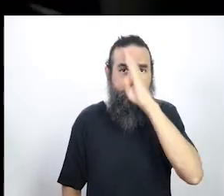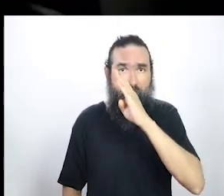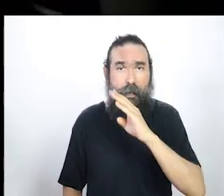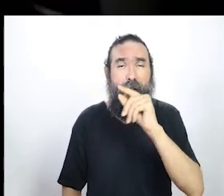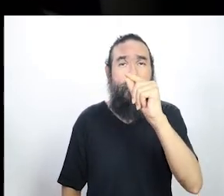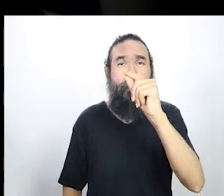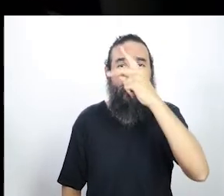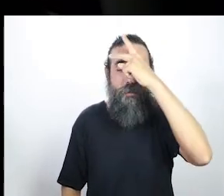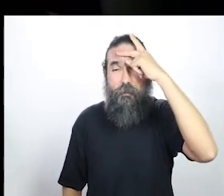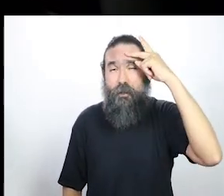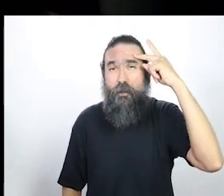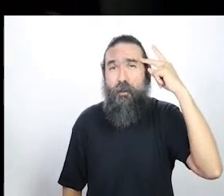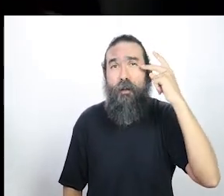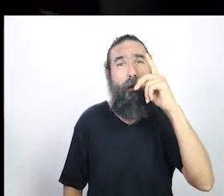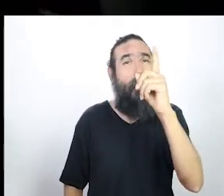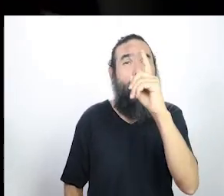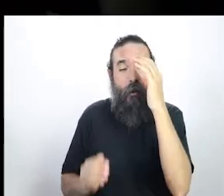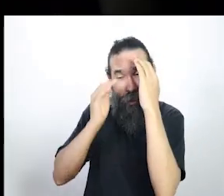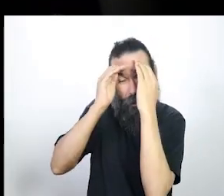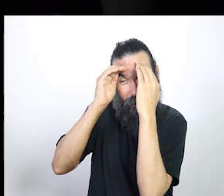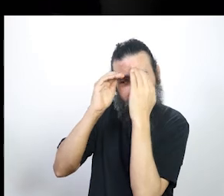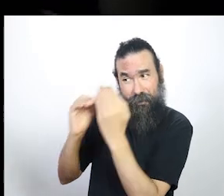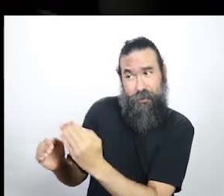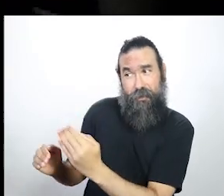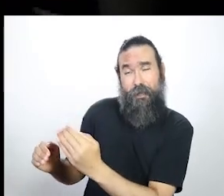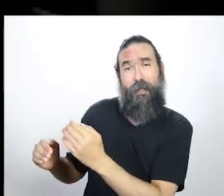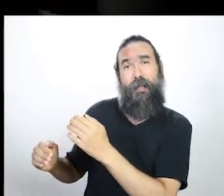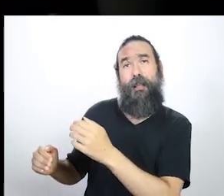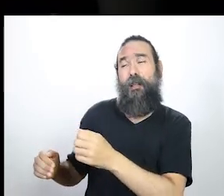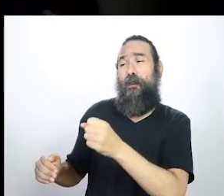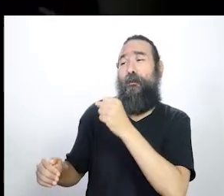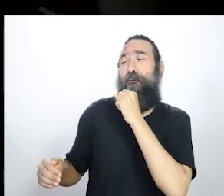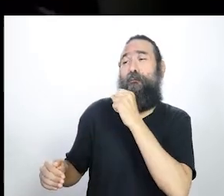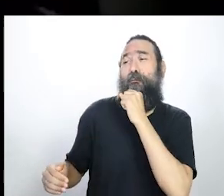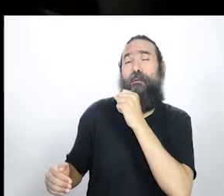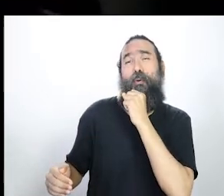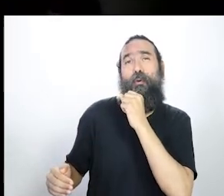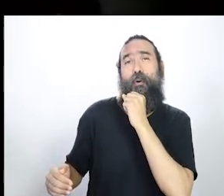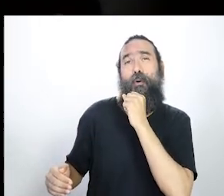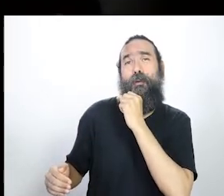estão deixando de ouvir o seu avô, a sua avó,